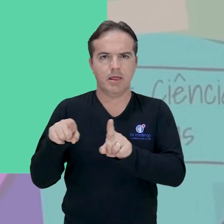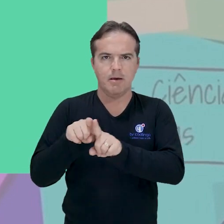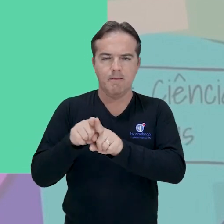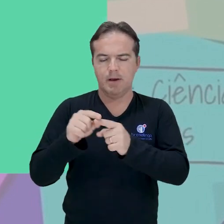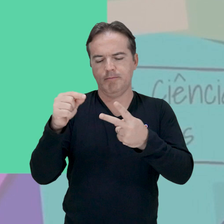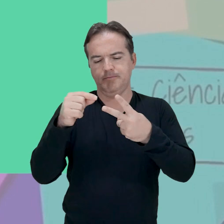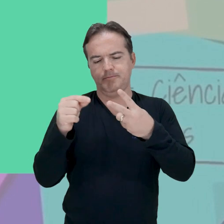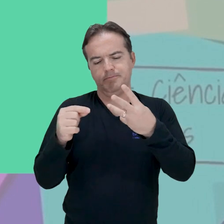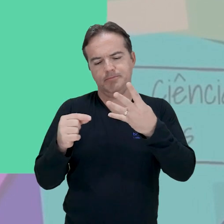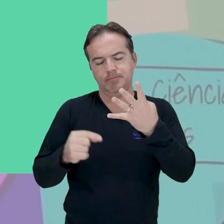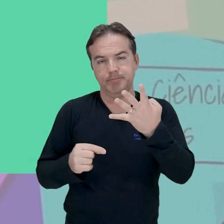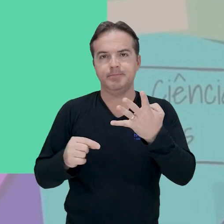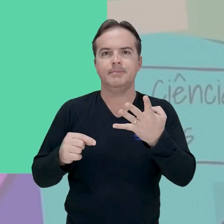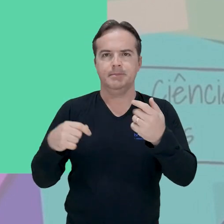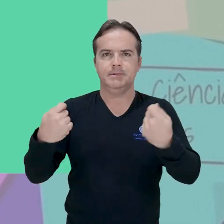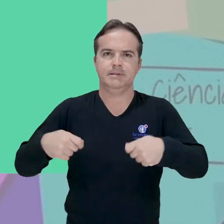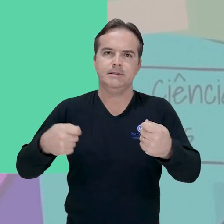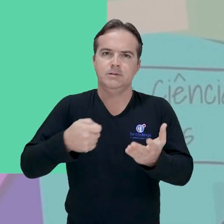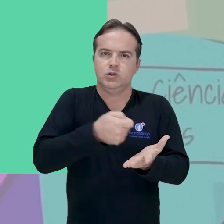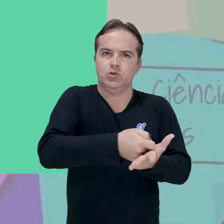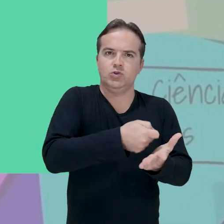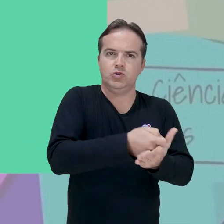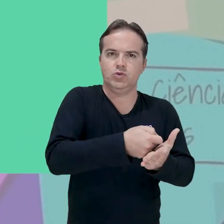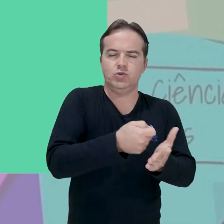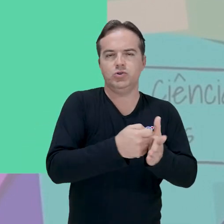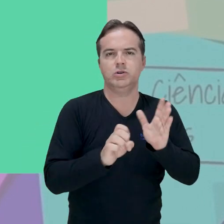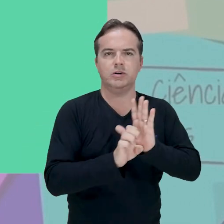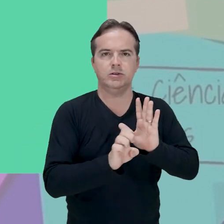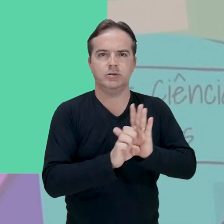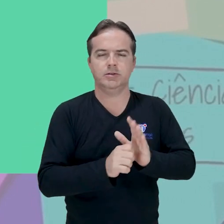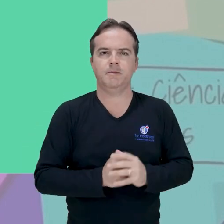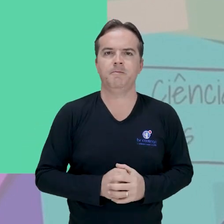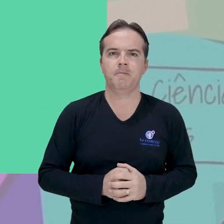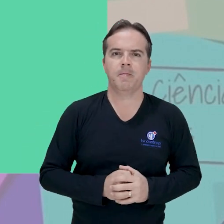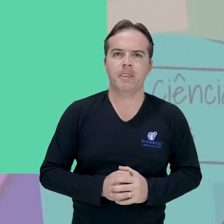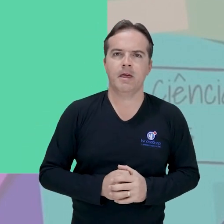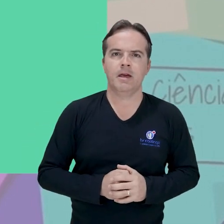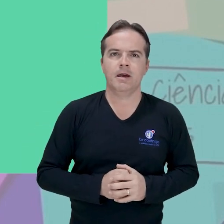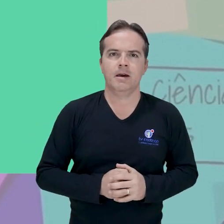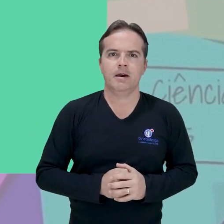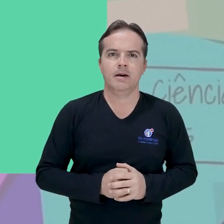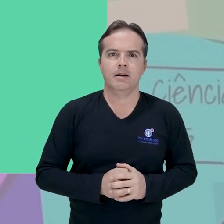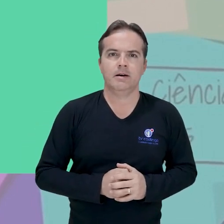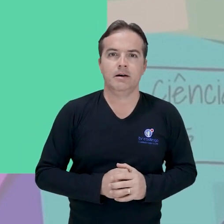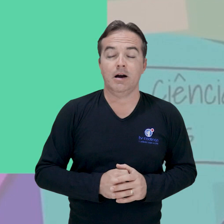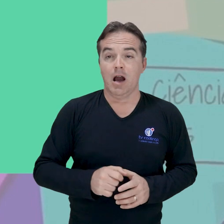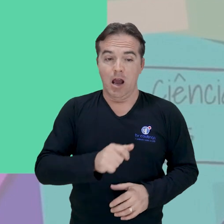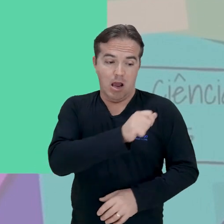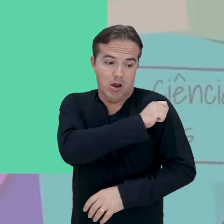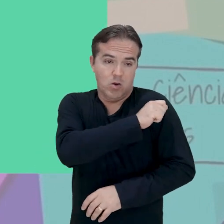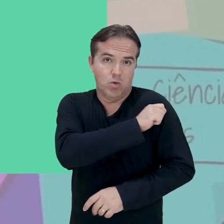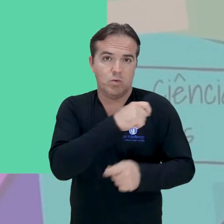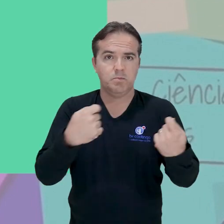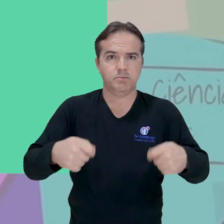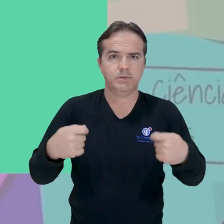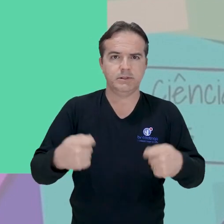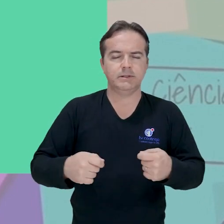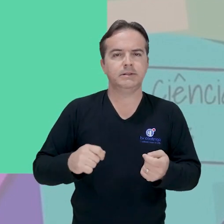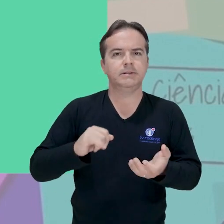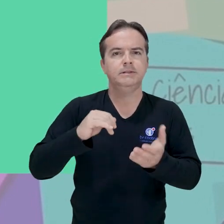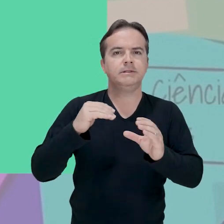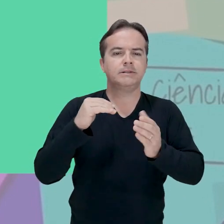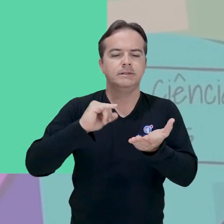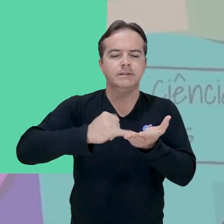outros pré-requisitos exigidos no edital os candidatos devem se inscrever pelo e-mail